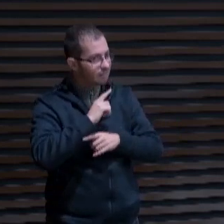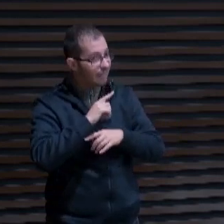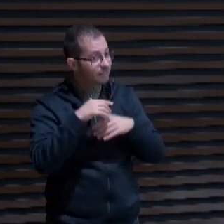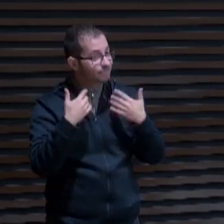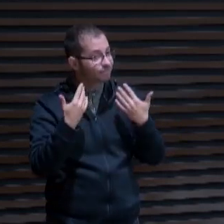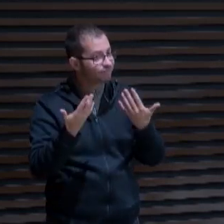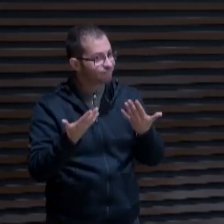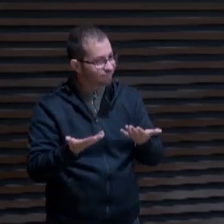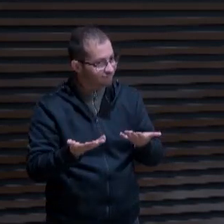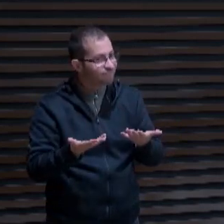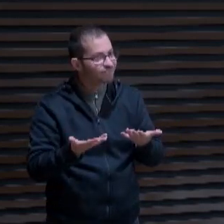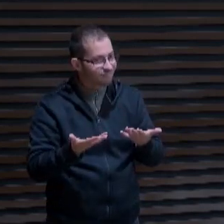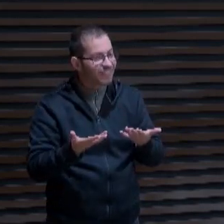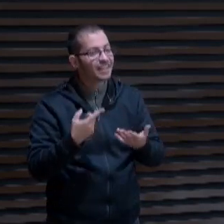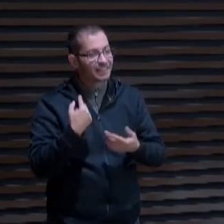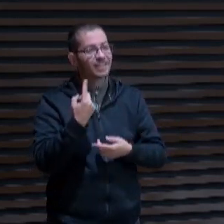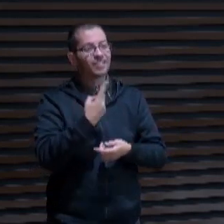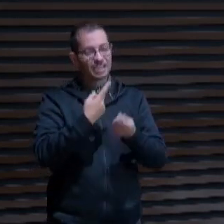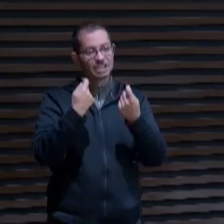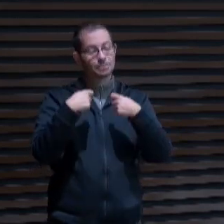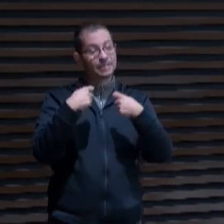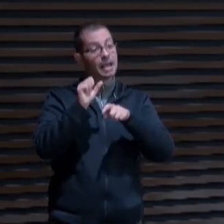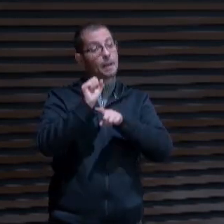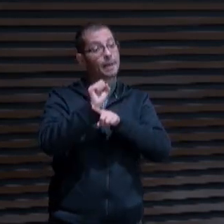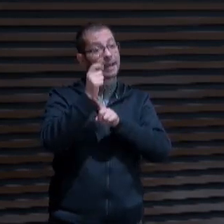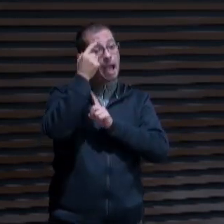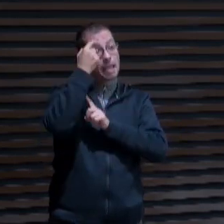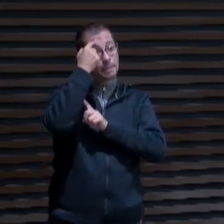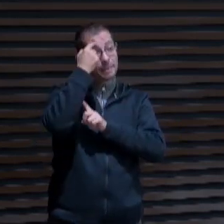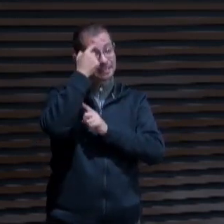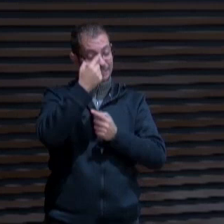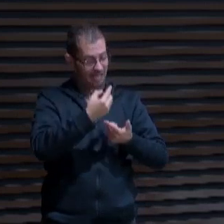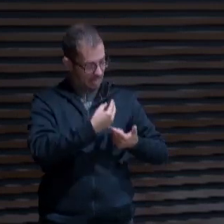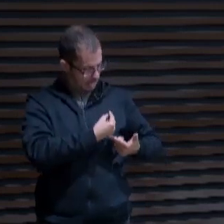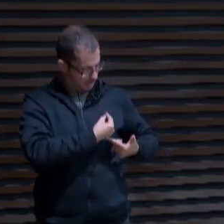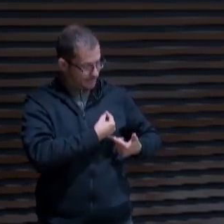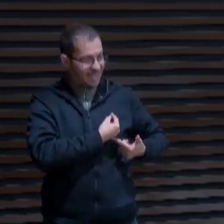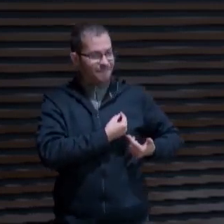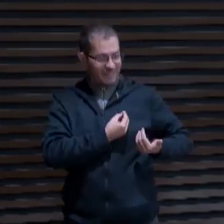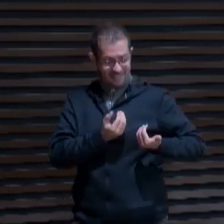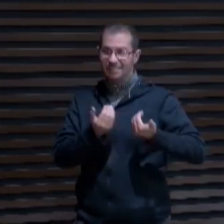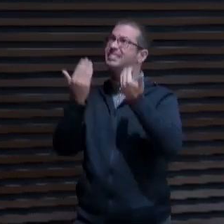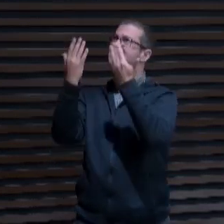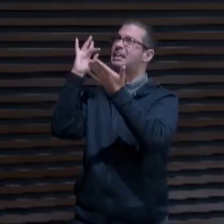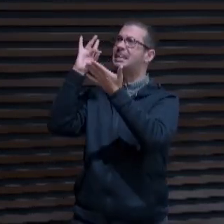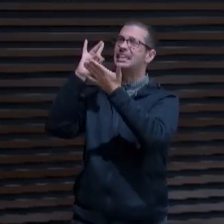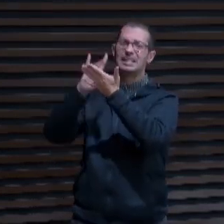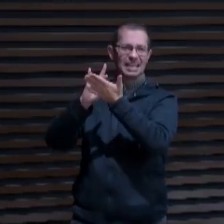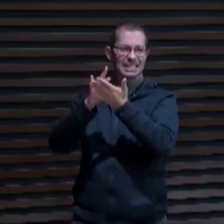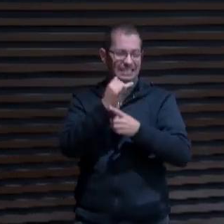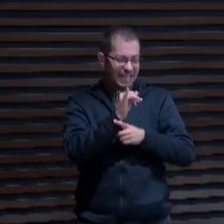é totalmente a entrega das nossas vidas ao Senhor, e alguma coisa está tomando conta de um